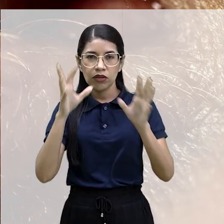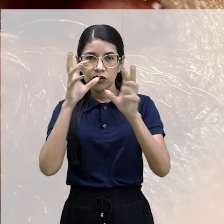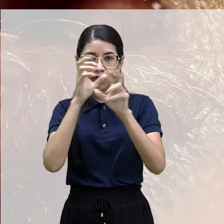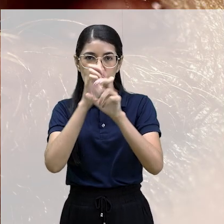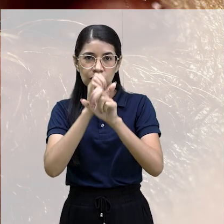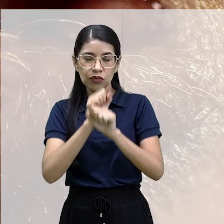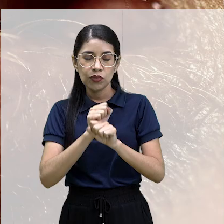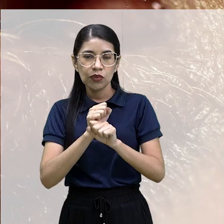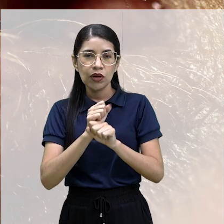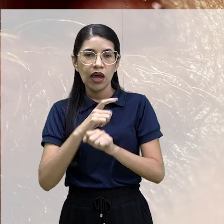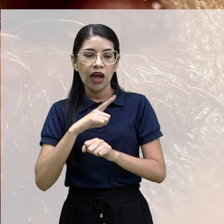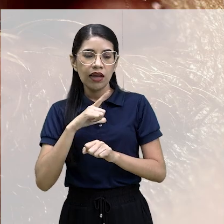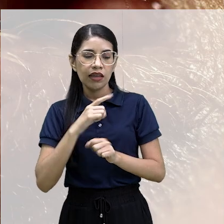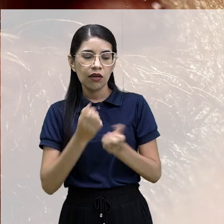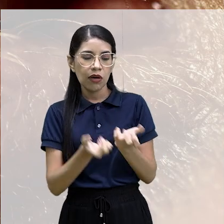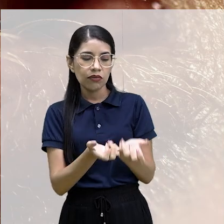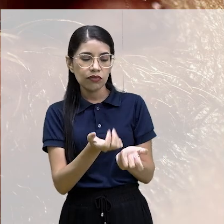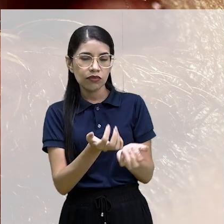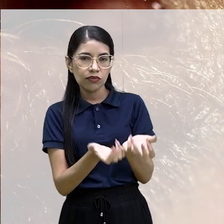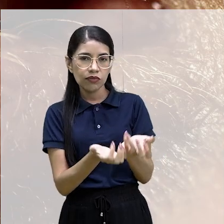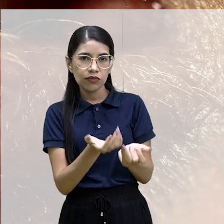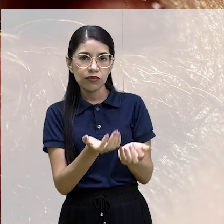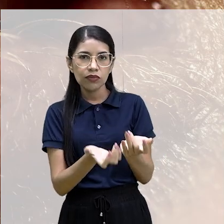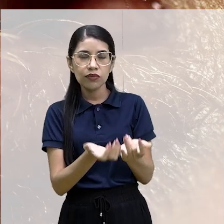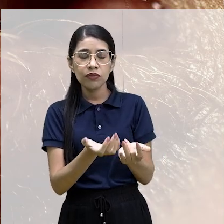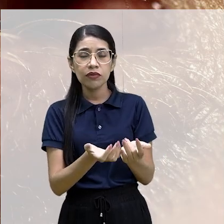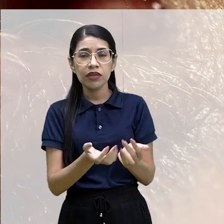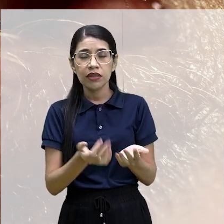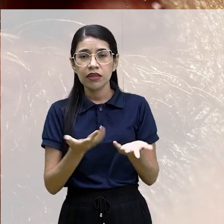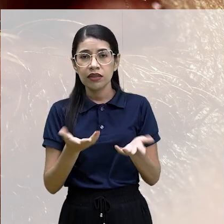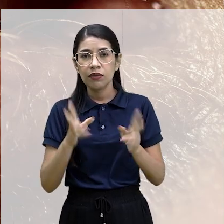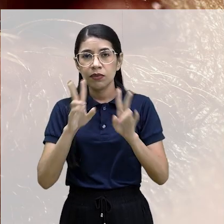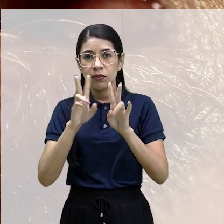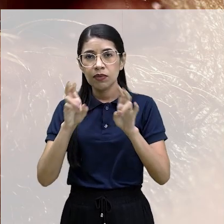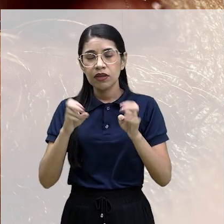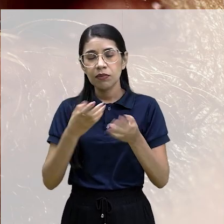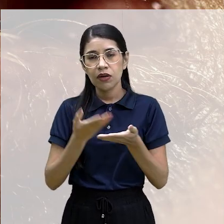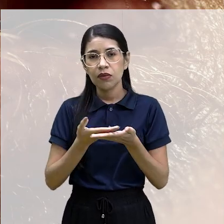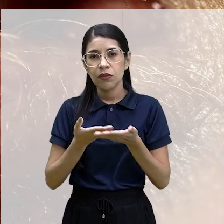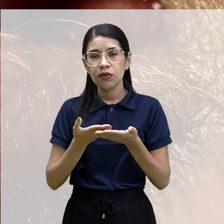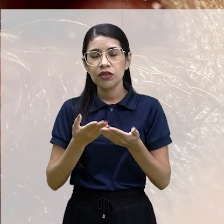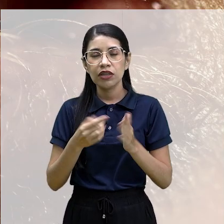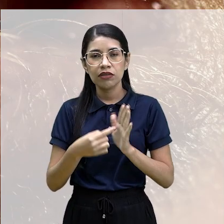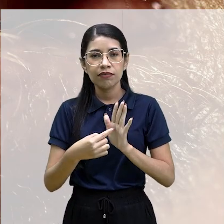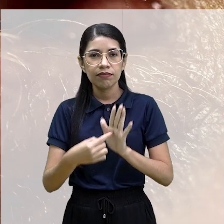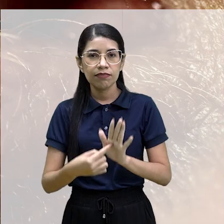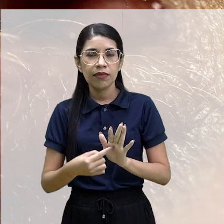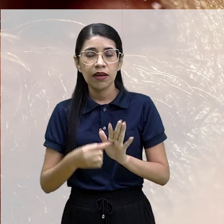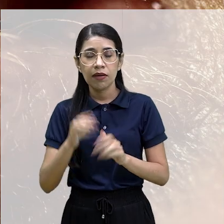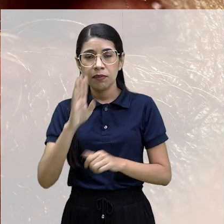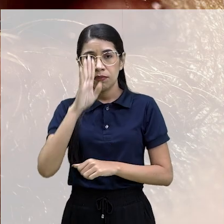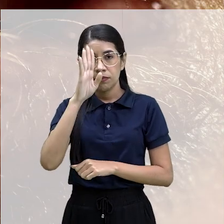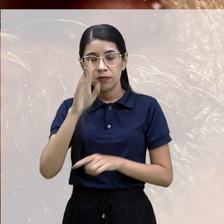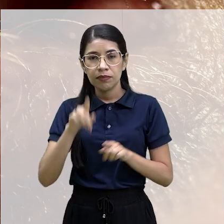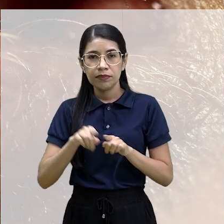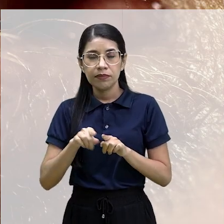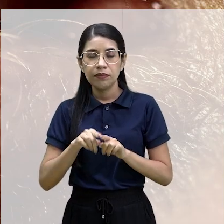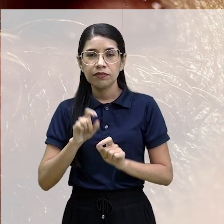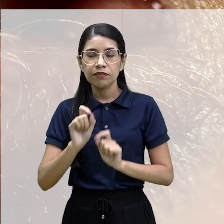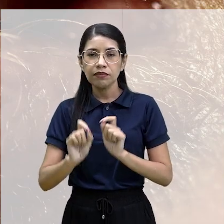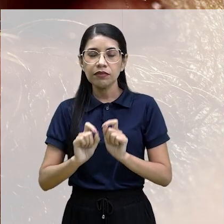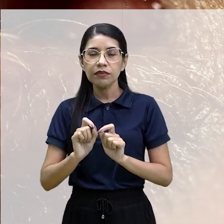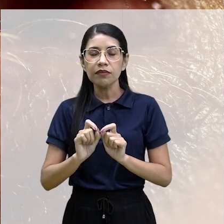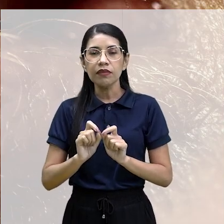uma chama ali. Então, é sobre isso que vamos conversar. Principalmente também